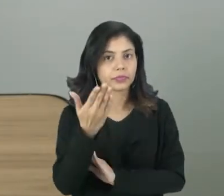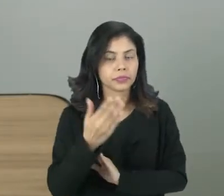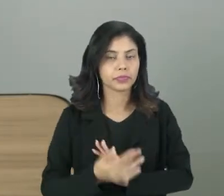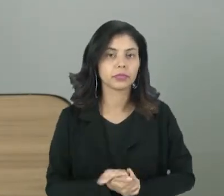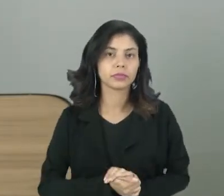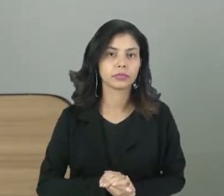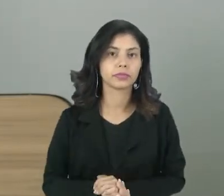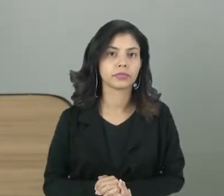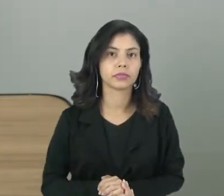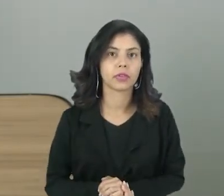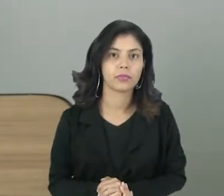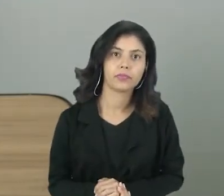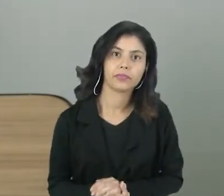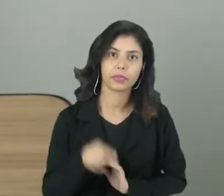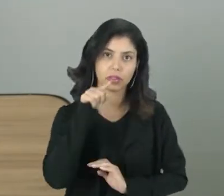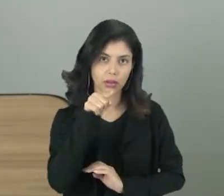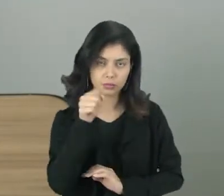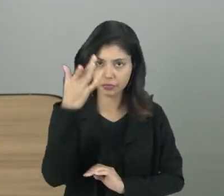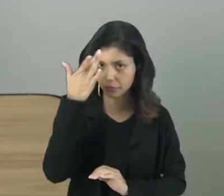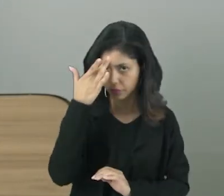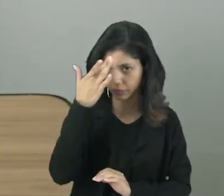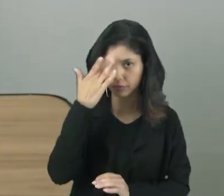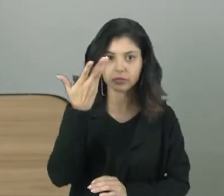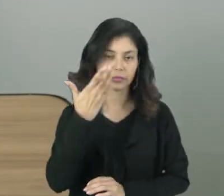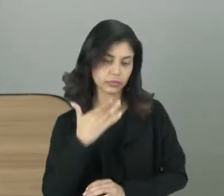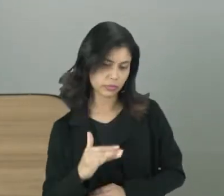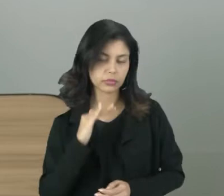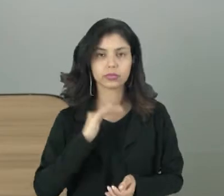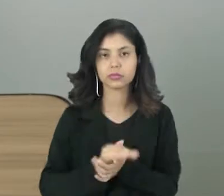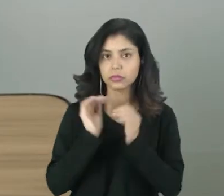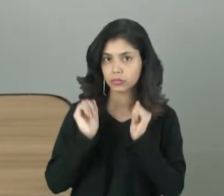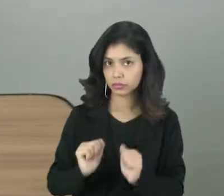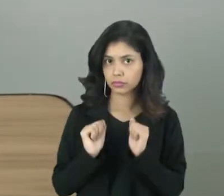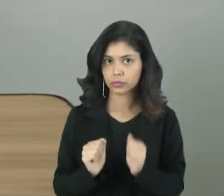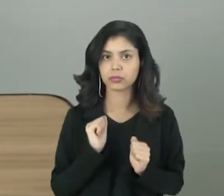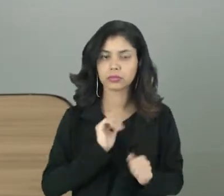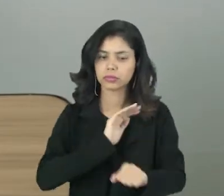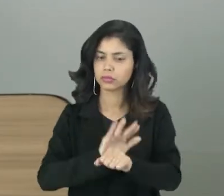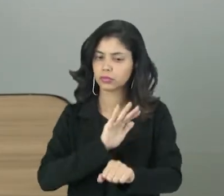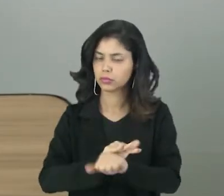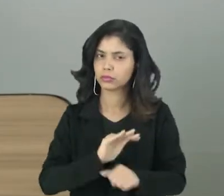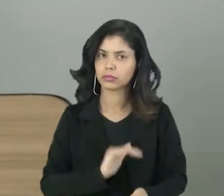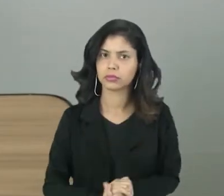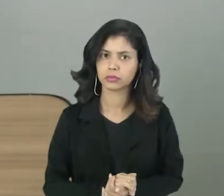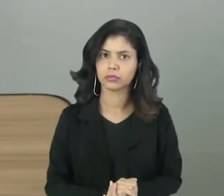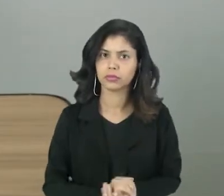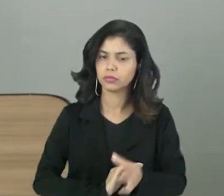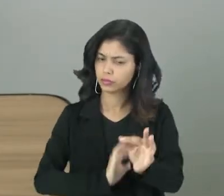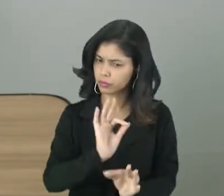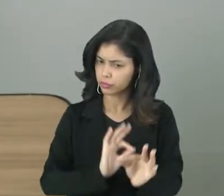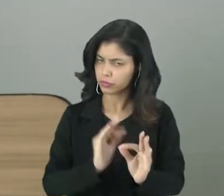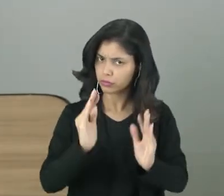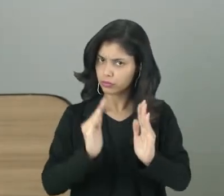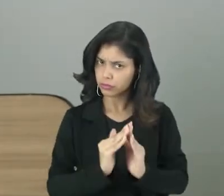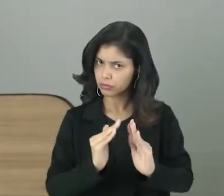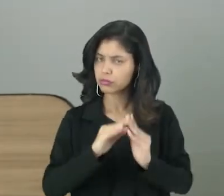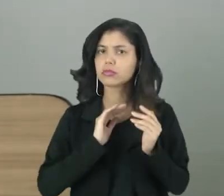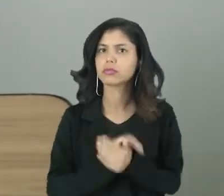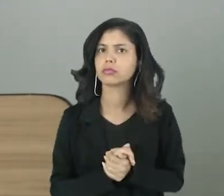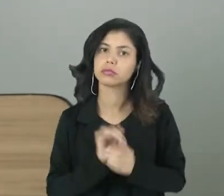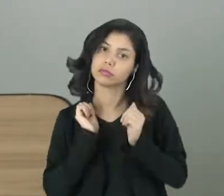para vocês vocês acham que as crianças podem contribuir nas tarefas de casa